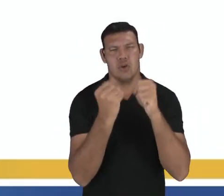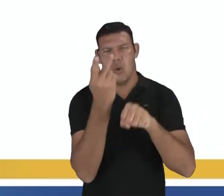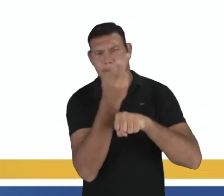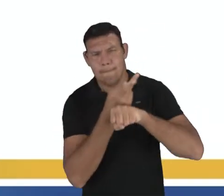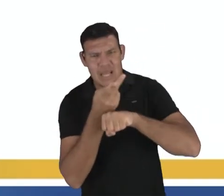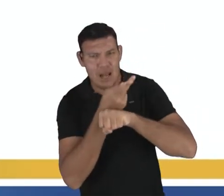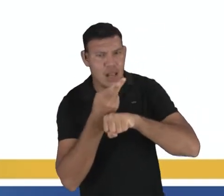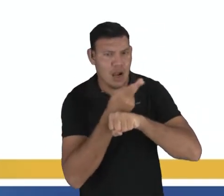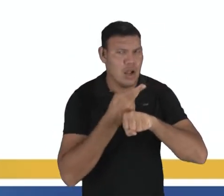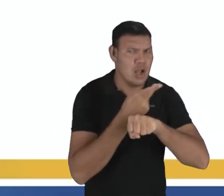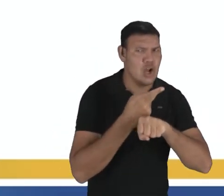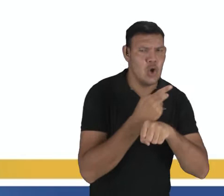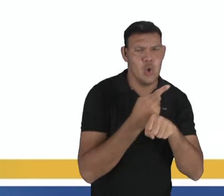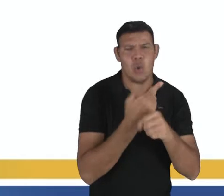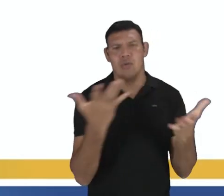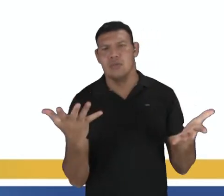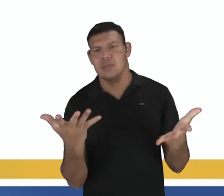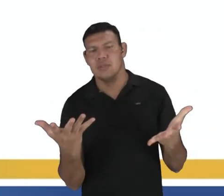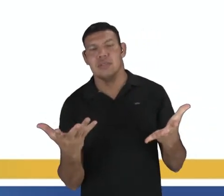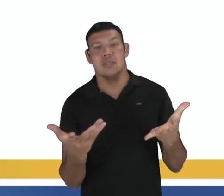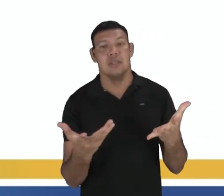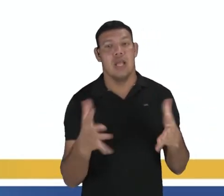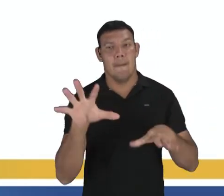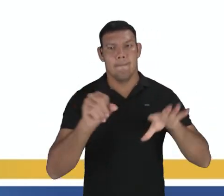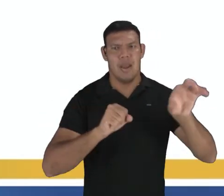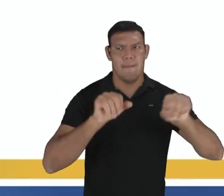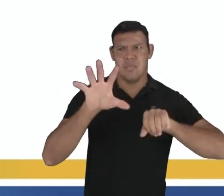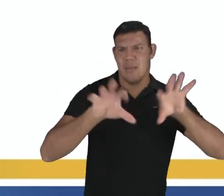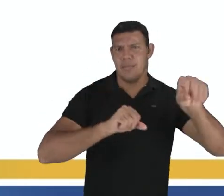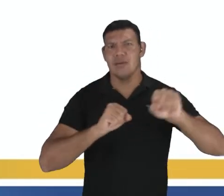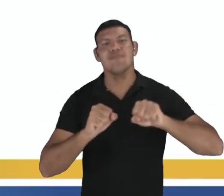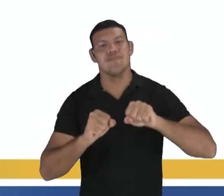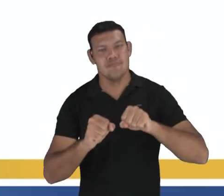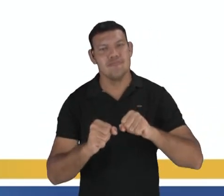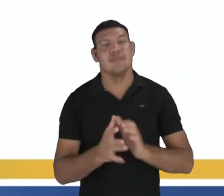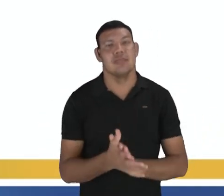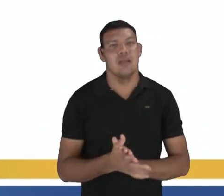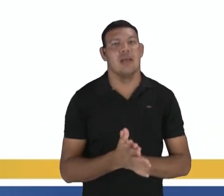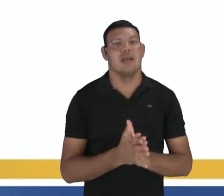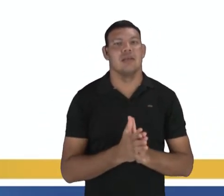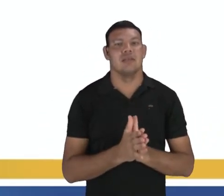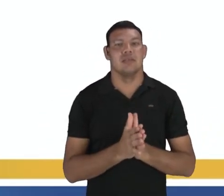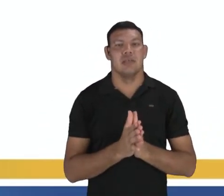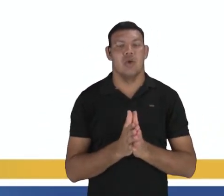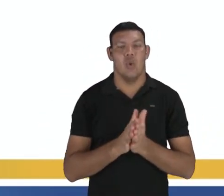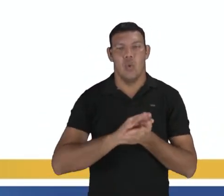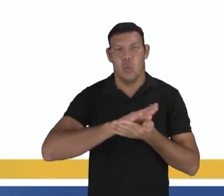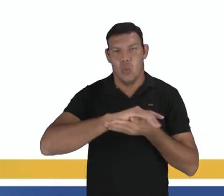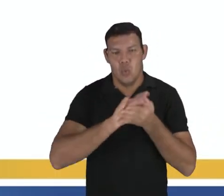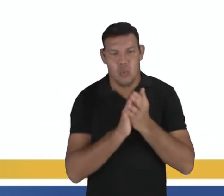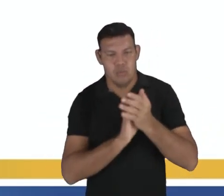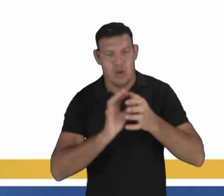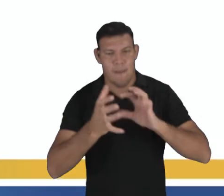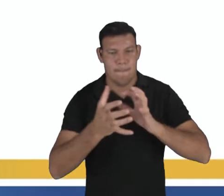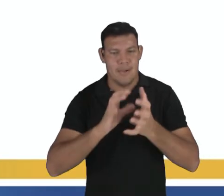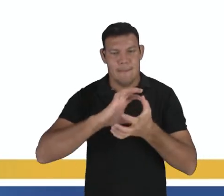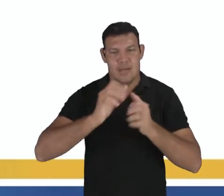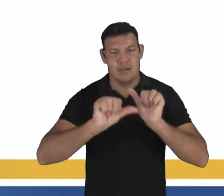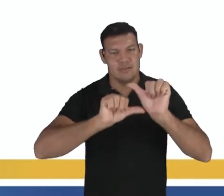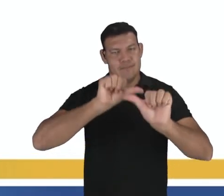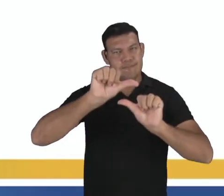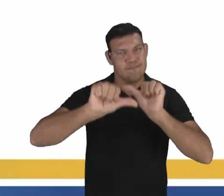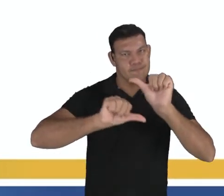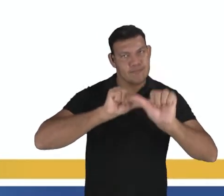né, a partir da vulcanização, que vai transformando, então vai dando uma forma a esse material que não vai ser